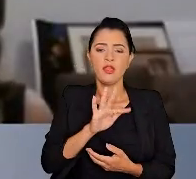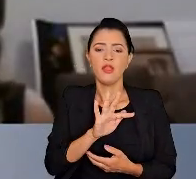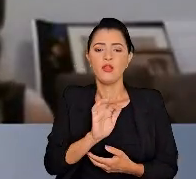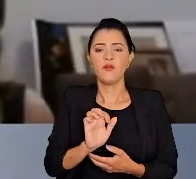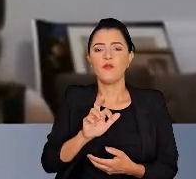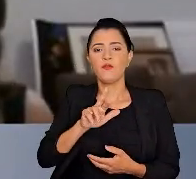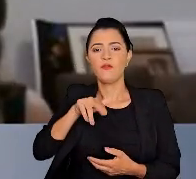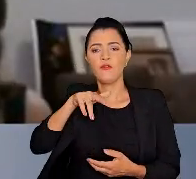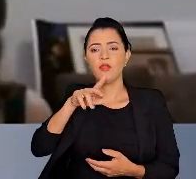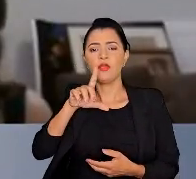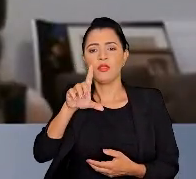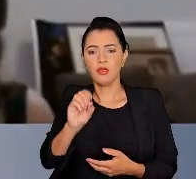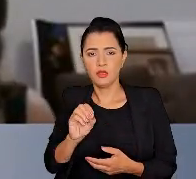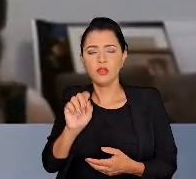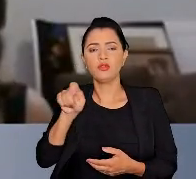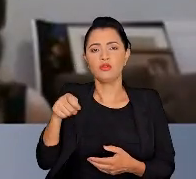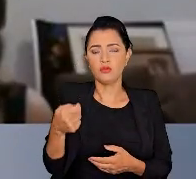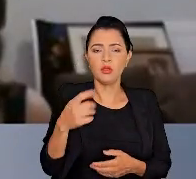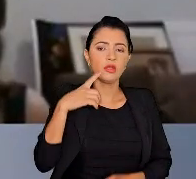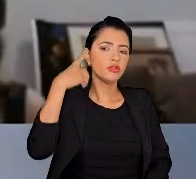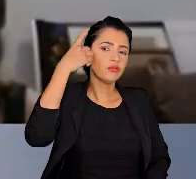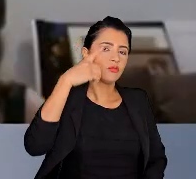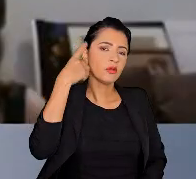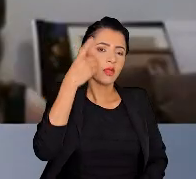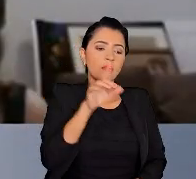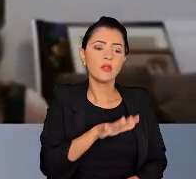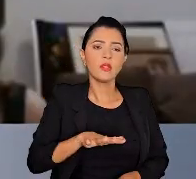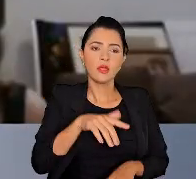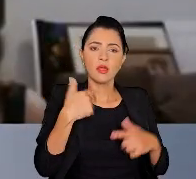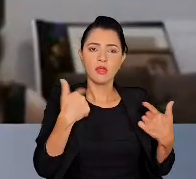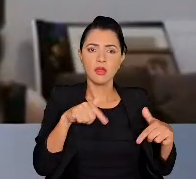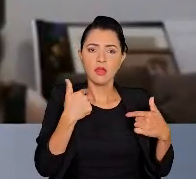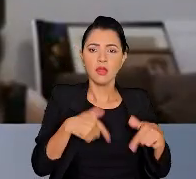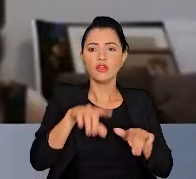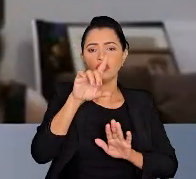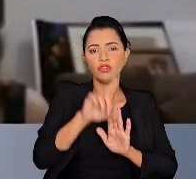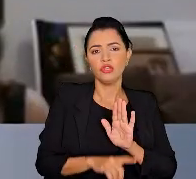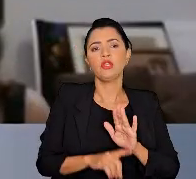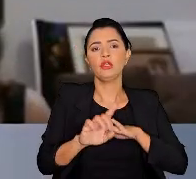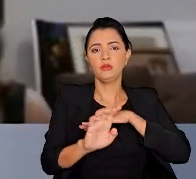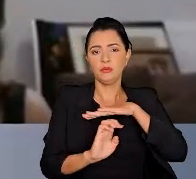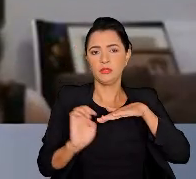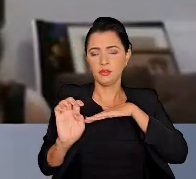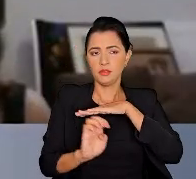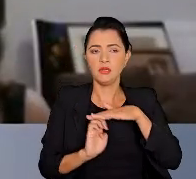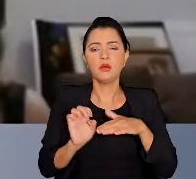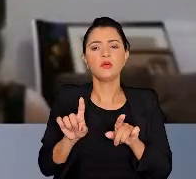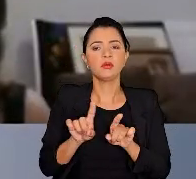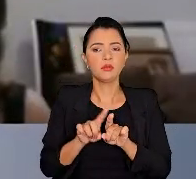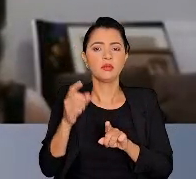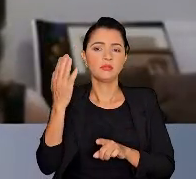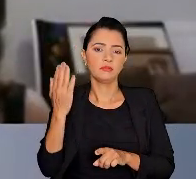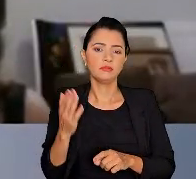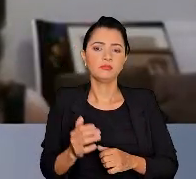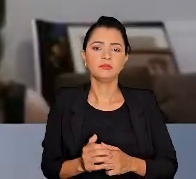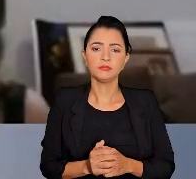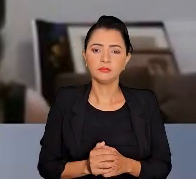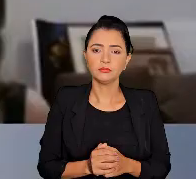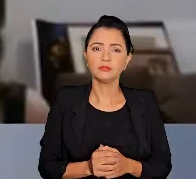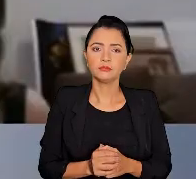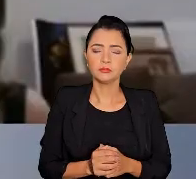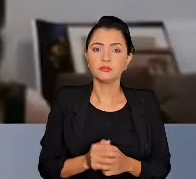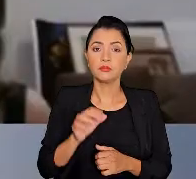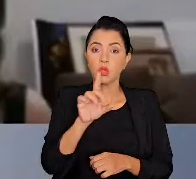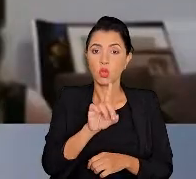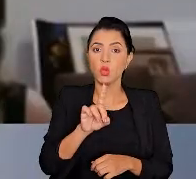Lotenberg, que é advogado com atuação na área do direito empresarial, ele que é doutor